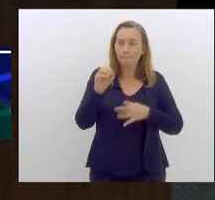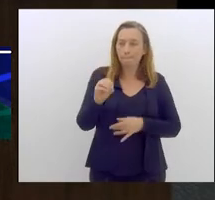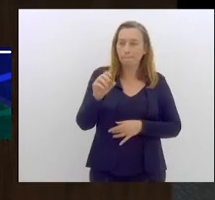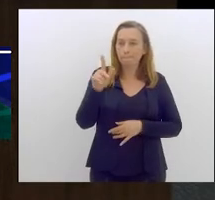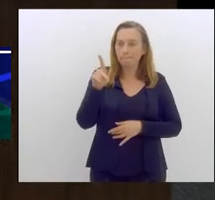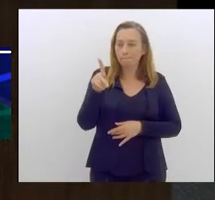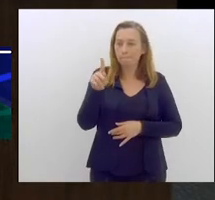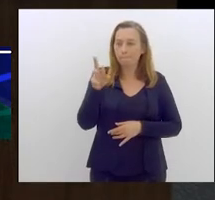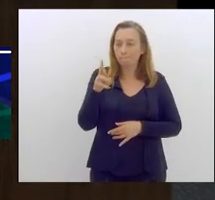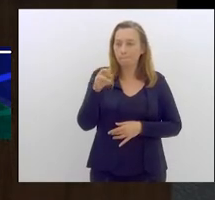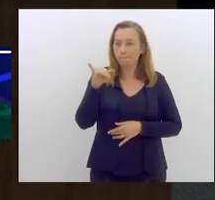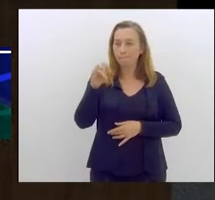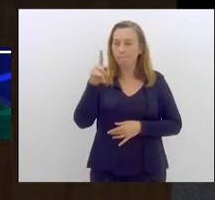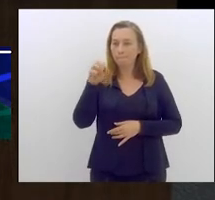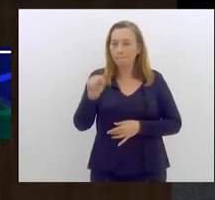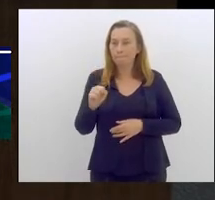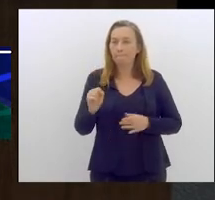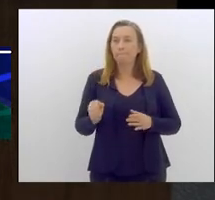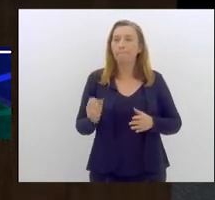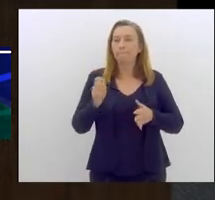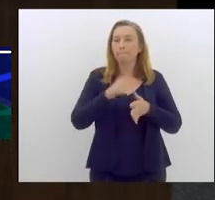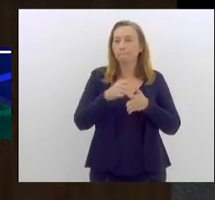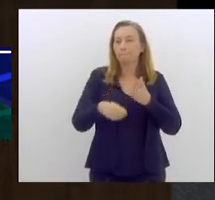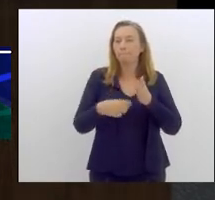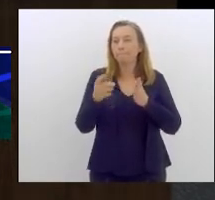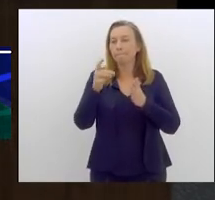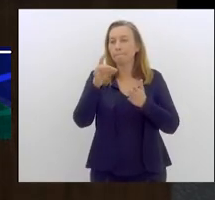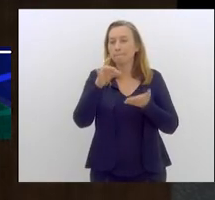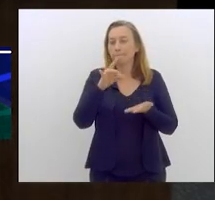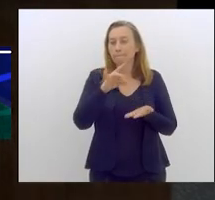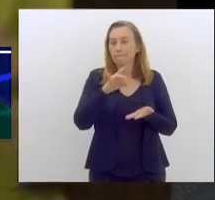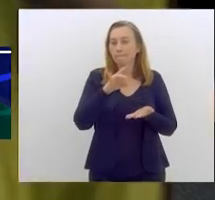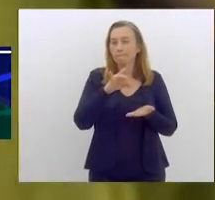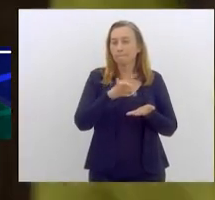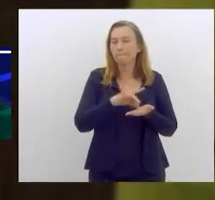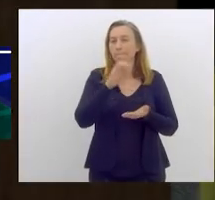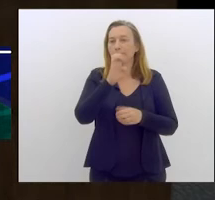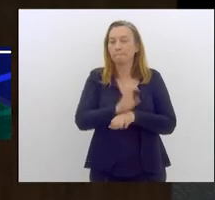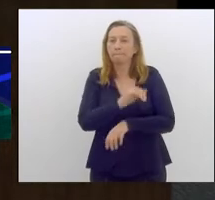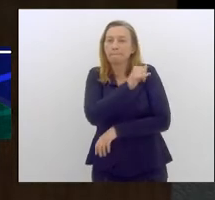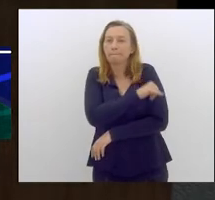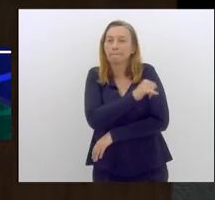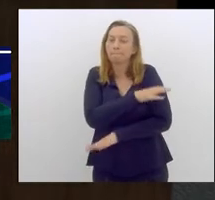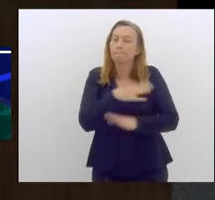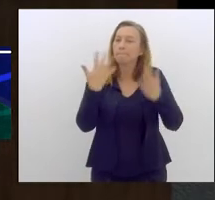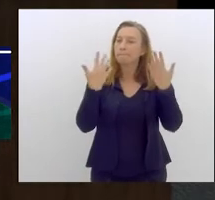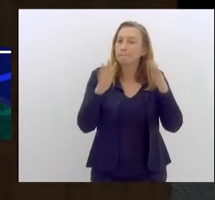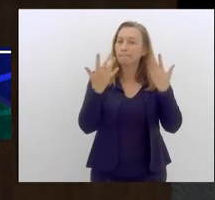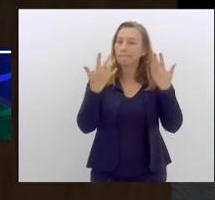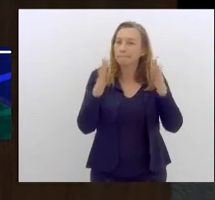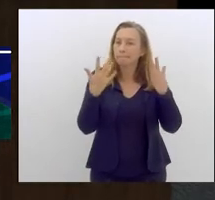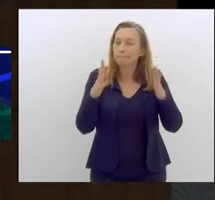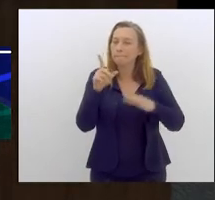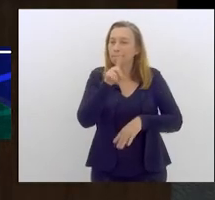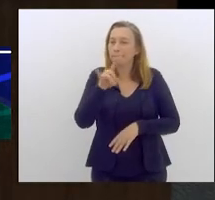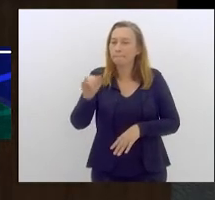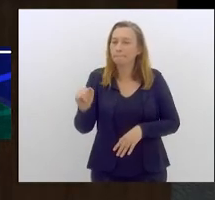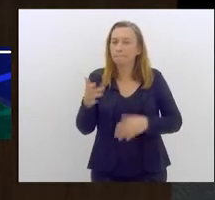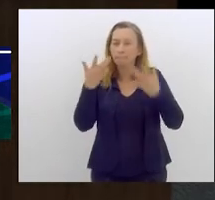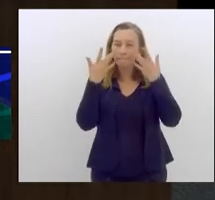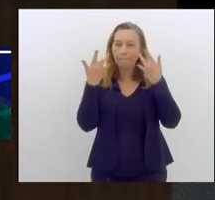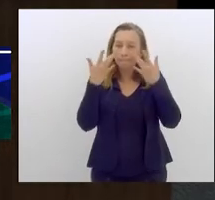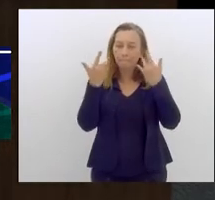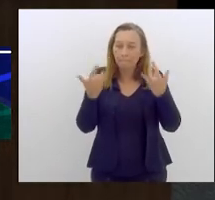no calendário oficial do Estado do Rio de Janeiro, o dia que ficará celebrado aí, o Dia do Teatro